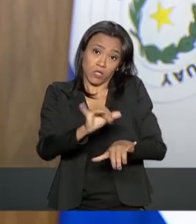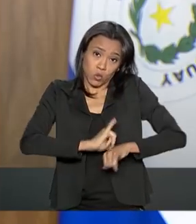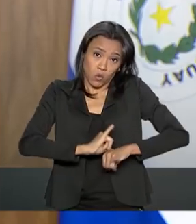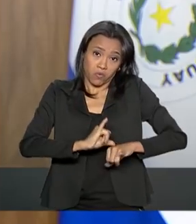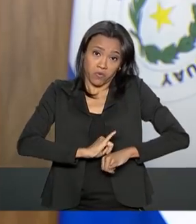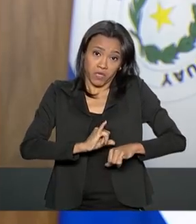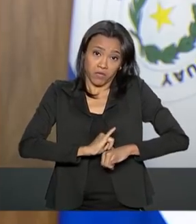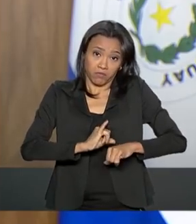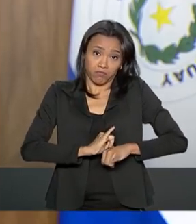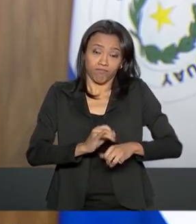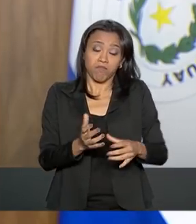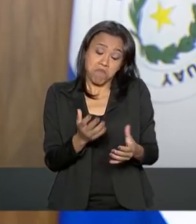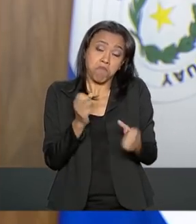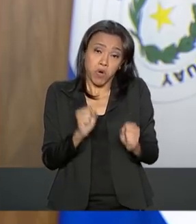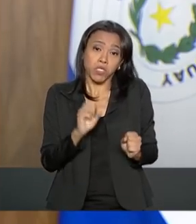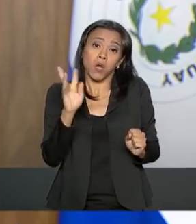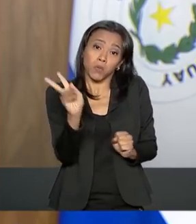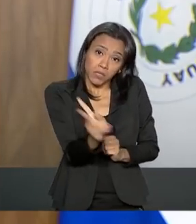outra nação.